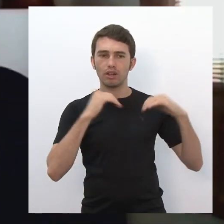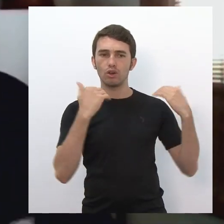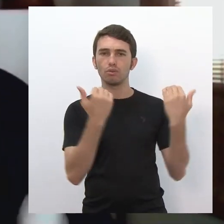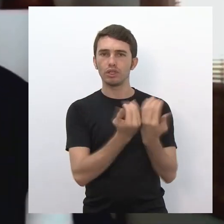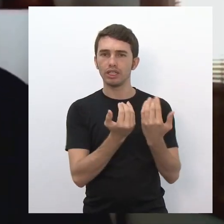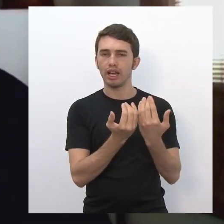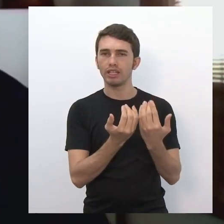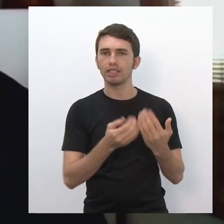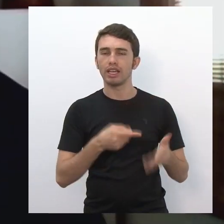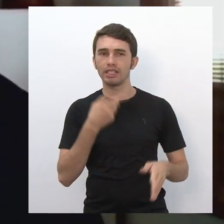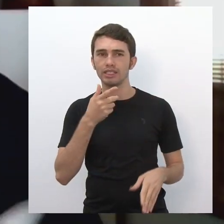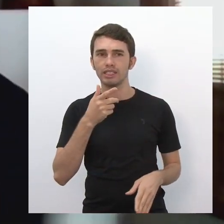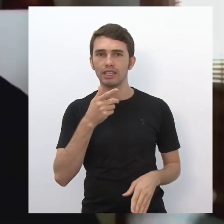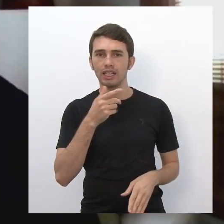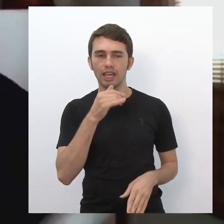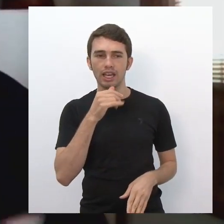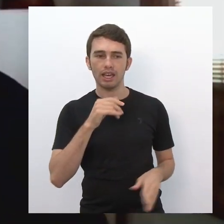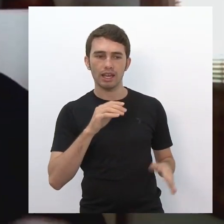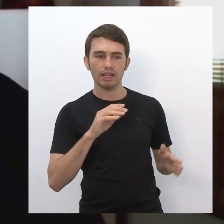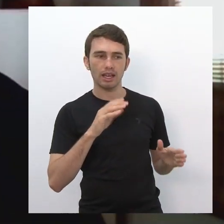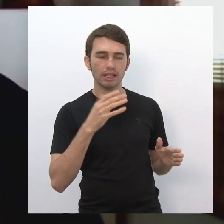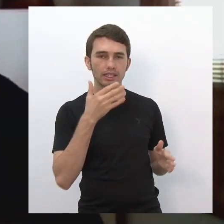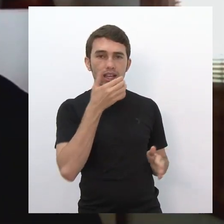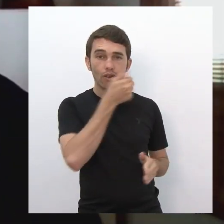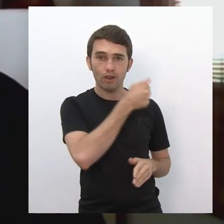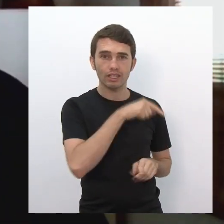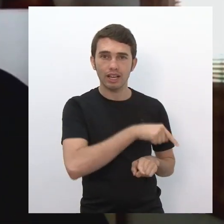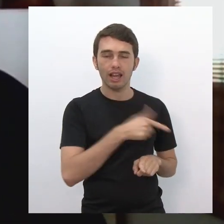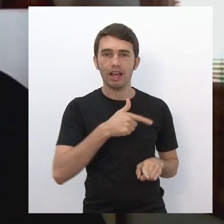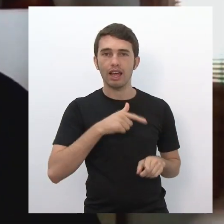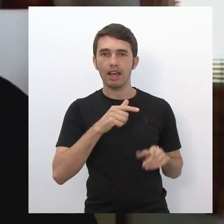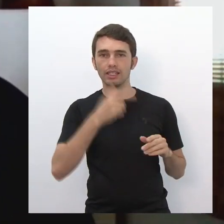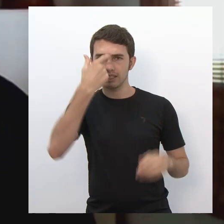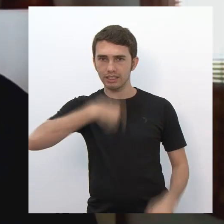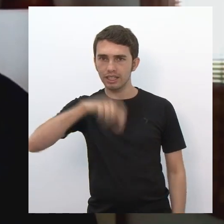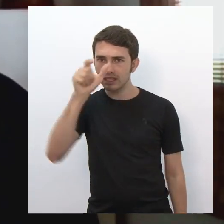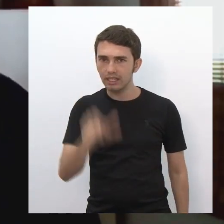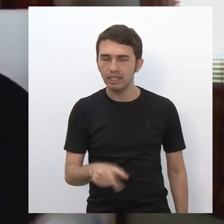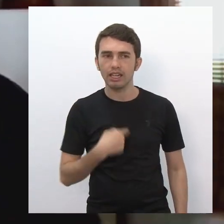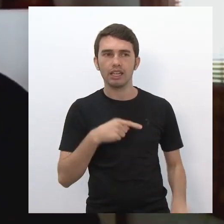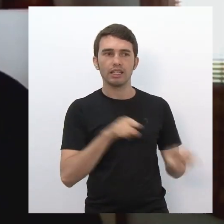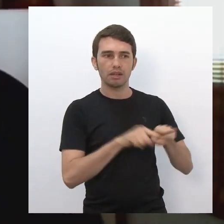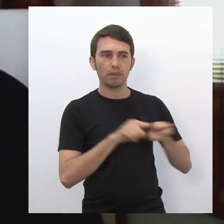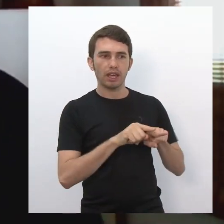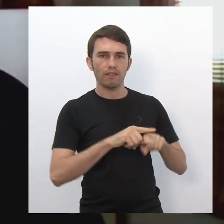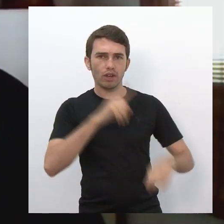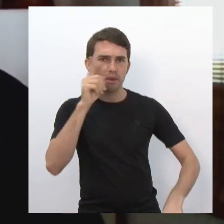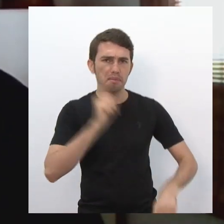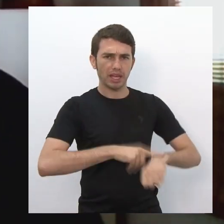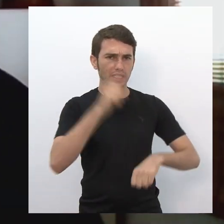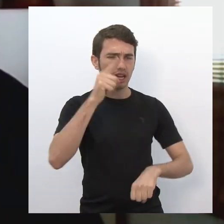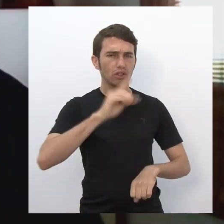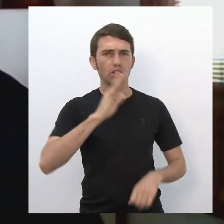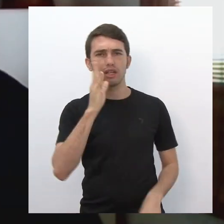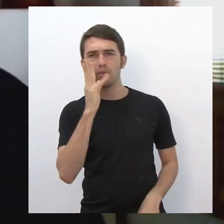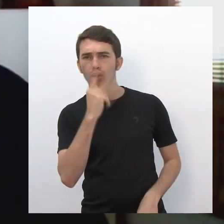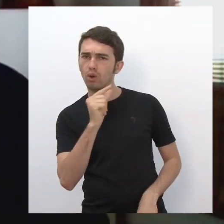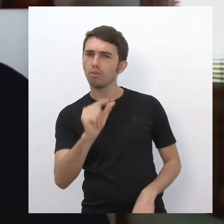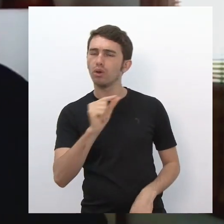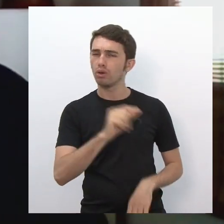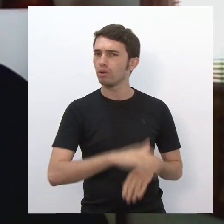Esse resgate da cidadania, da comunidade do entorno e a integração com a biblioteca foi imediato ou foi a longo prazo?